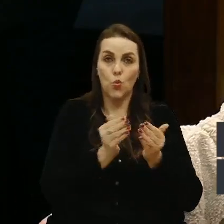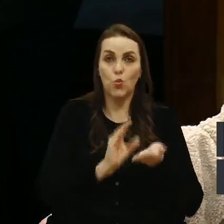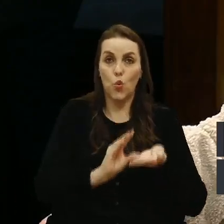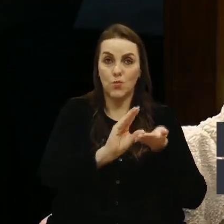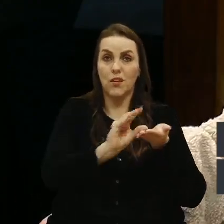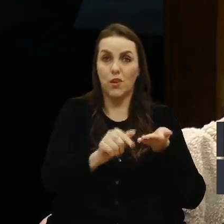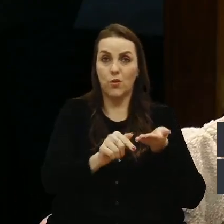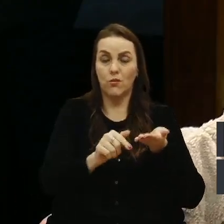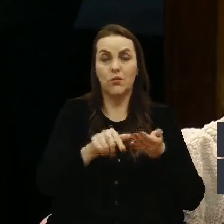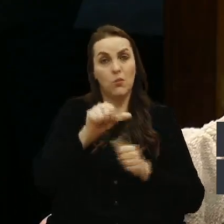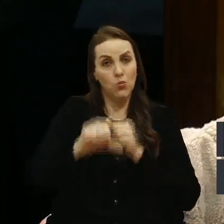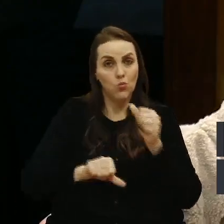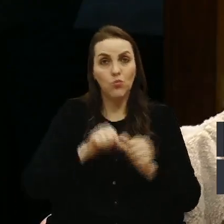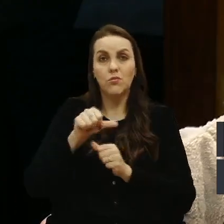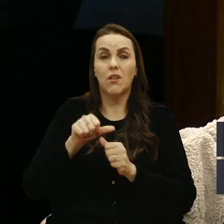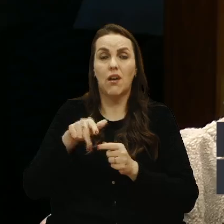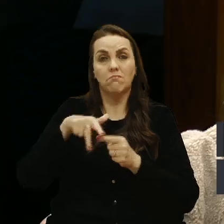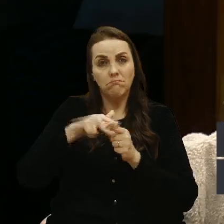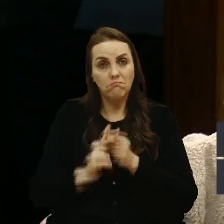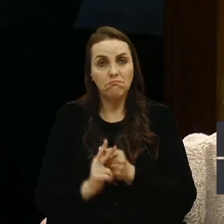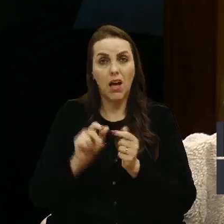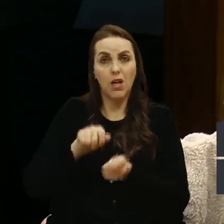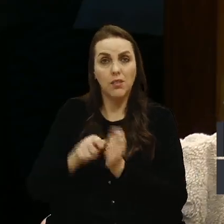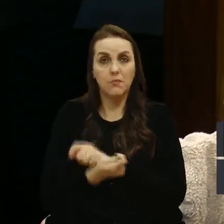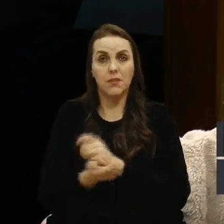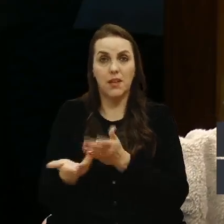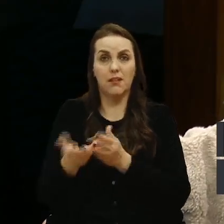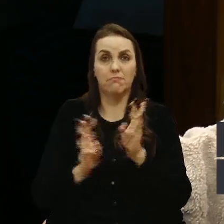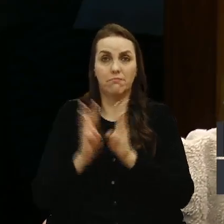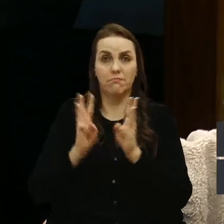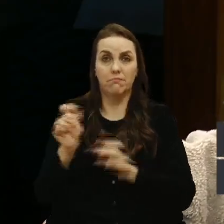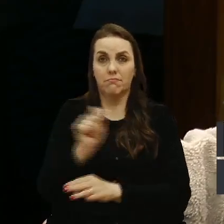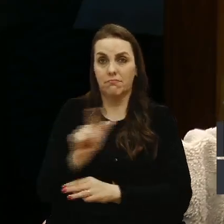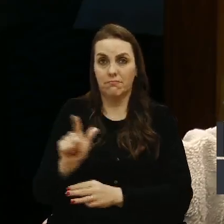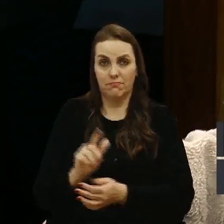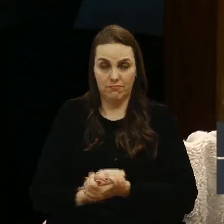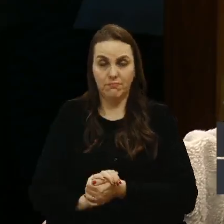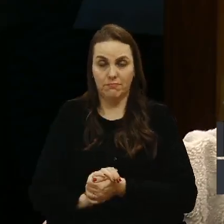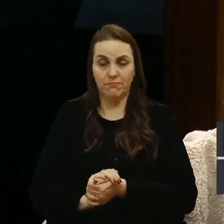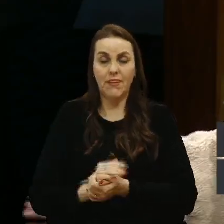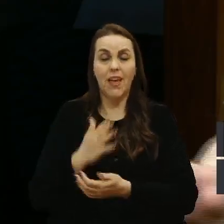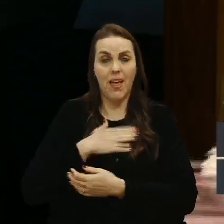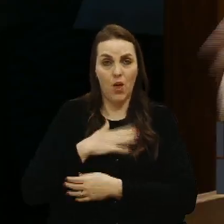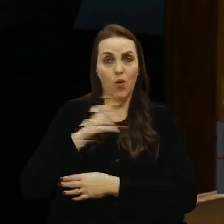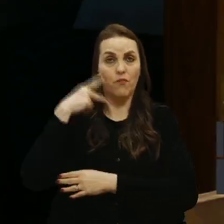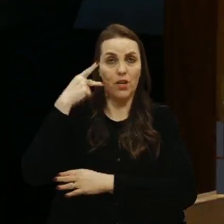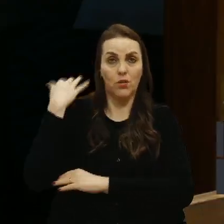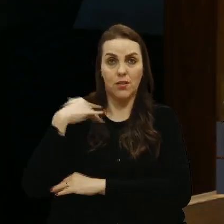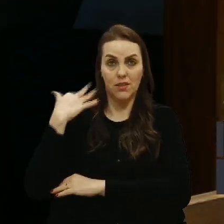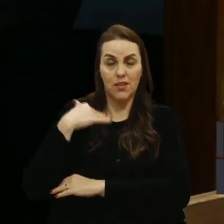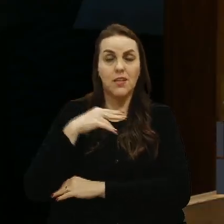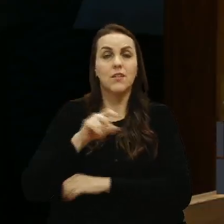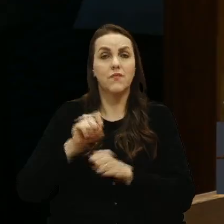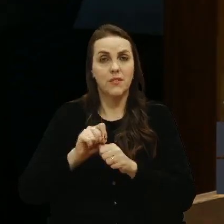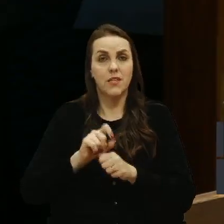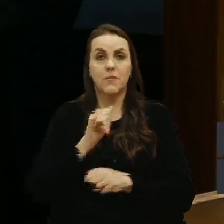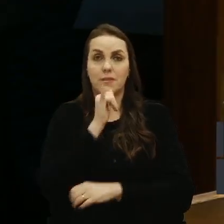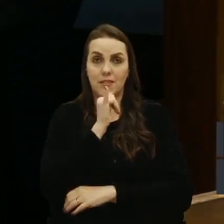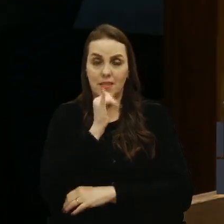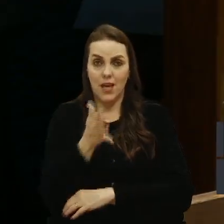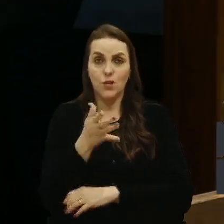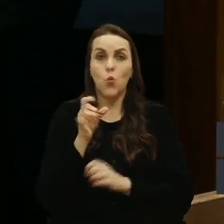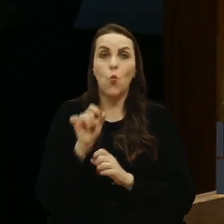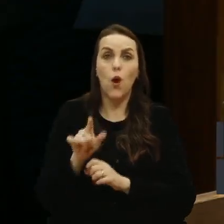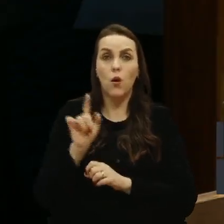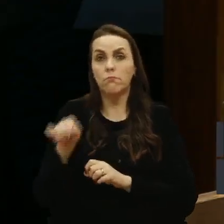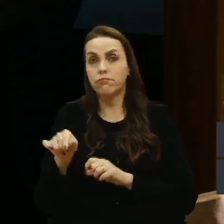lotação. Então, que nós reajustemos o táxi lotação. É muita gente utilizando. Eu e a vereadora Andressa fizemos o teste para saber qual tinha mais adesão e hoje